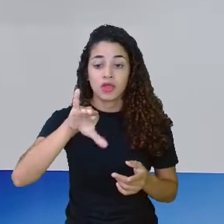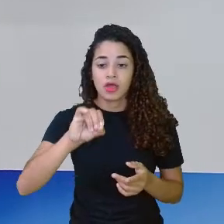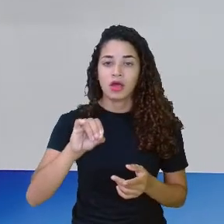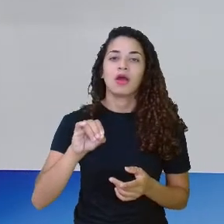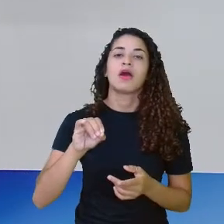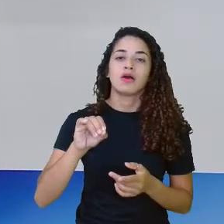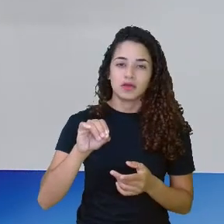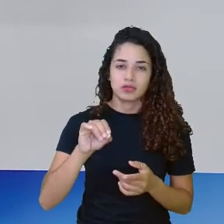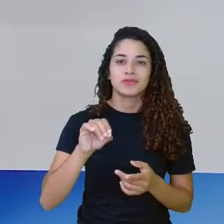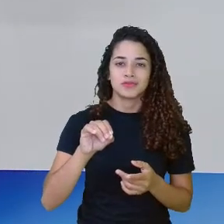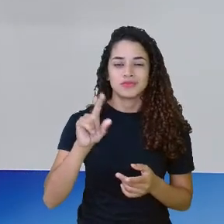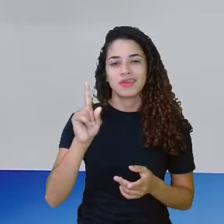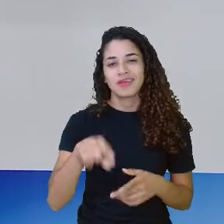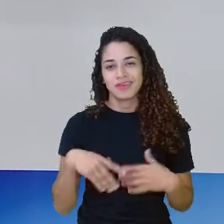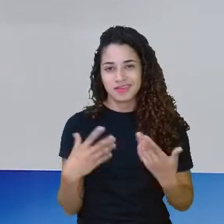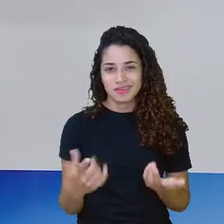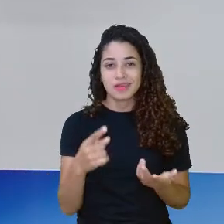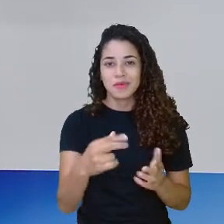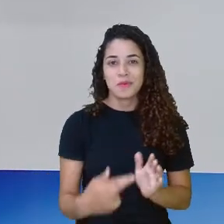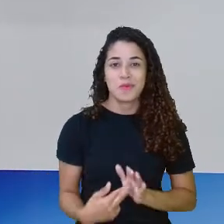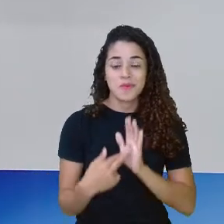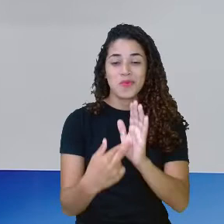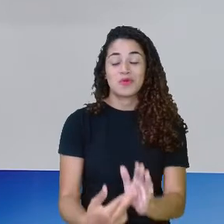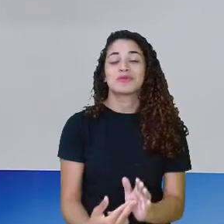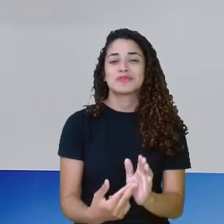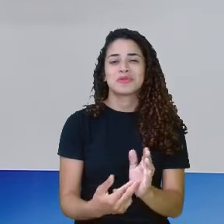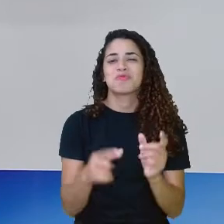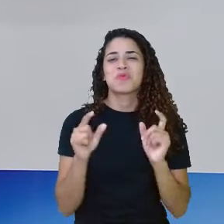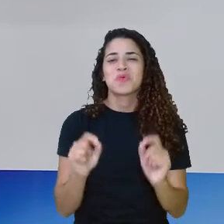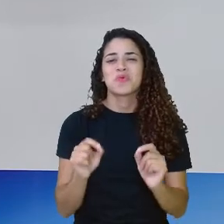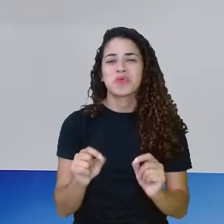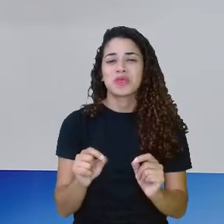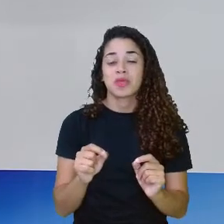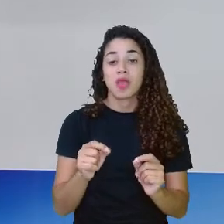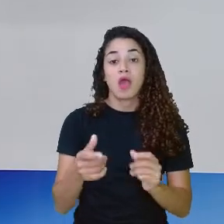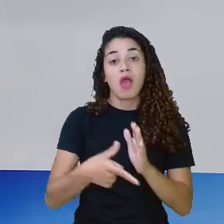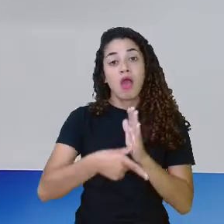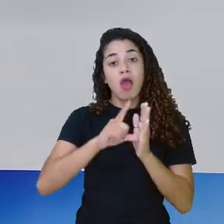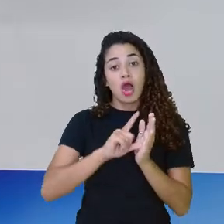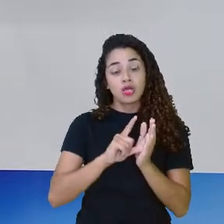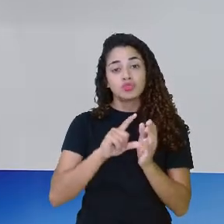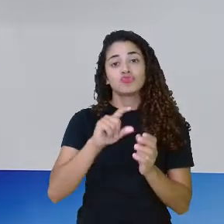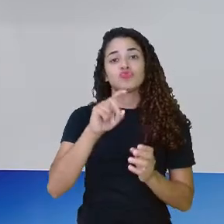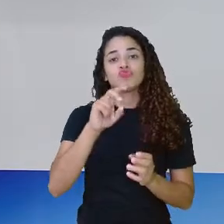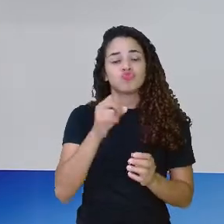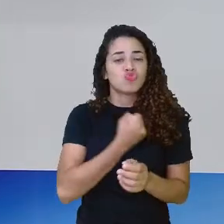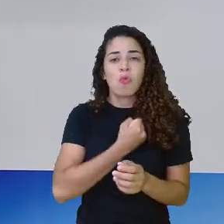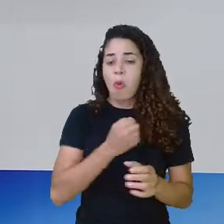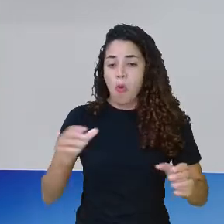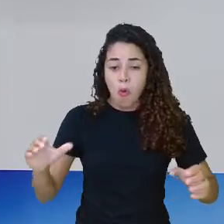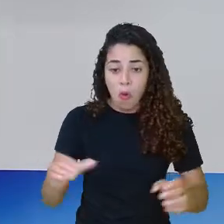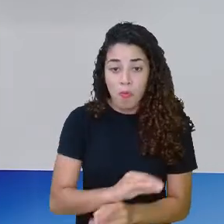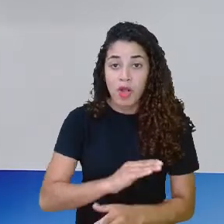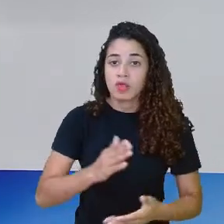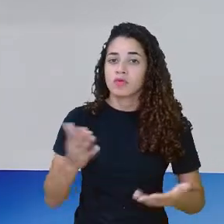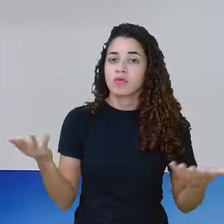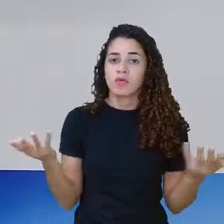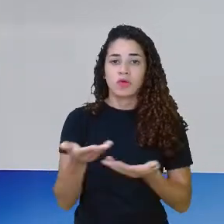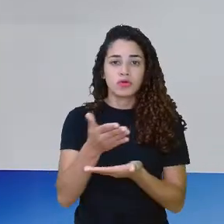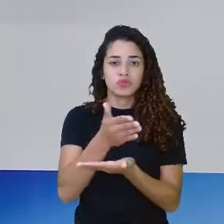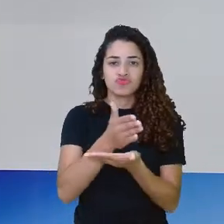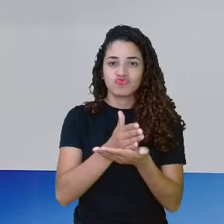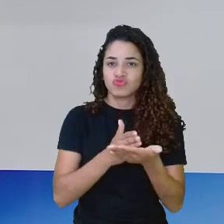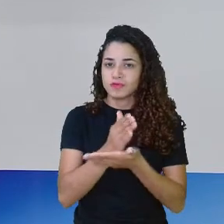que algo que era inteiro foi dividido. E eu peguei algumas partes para mim. Do